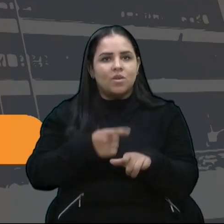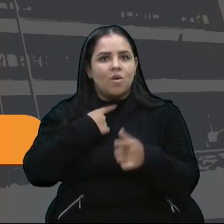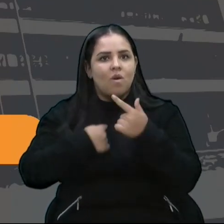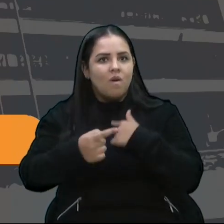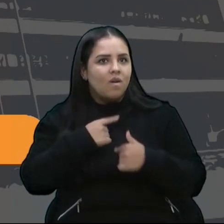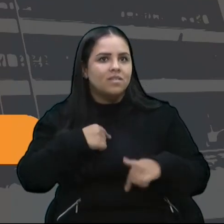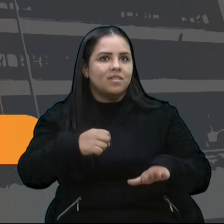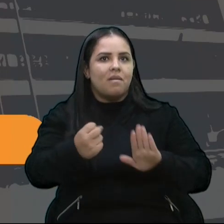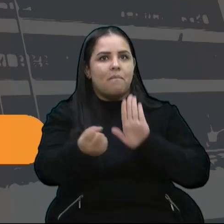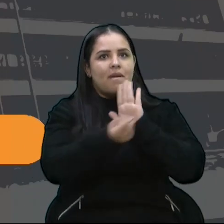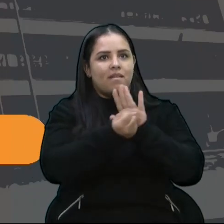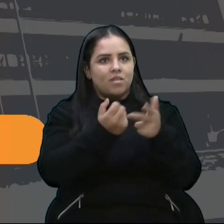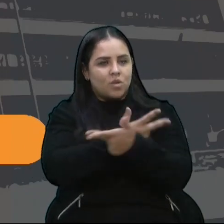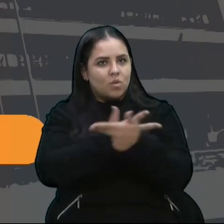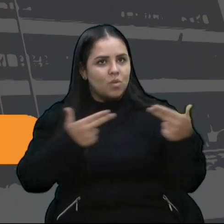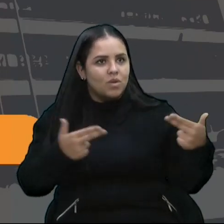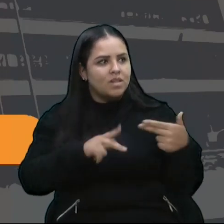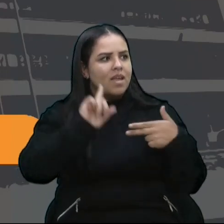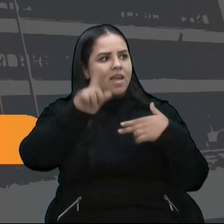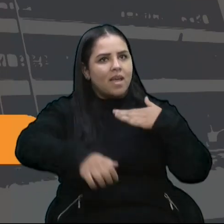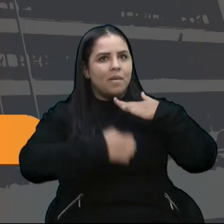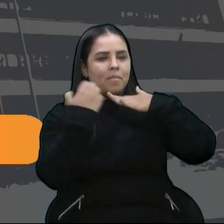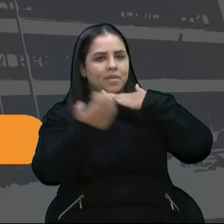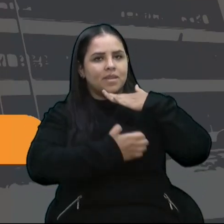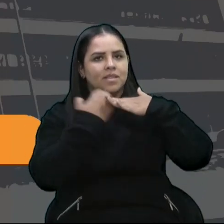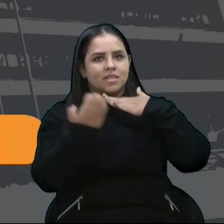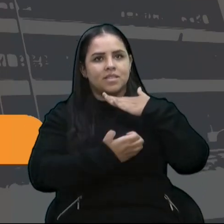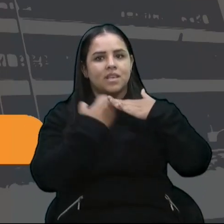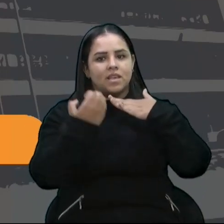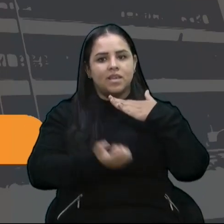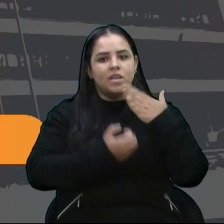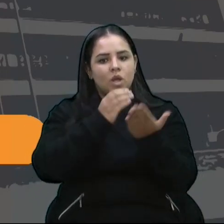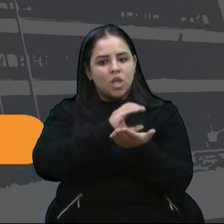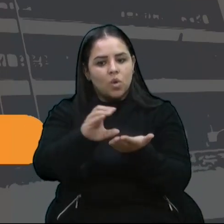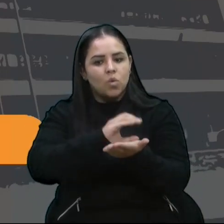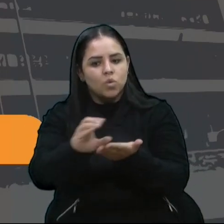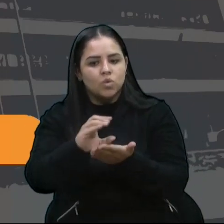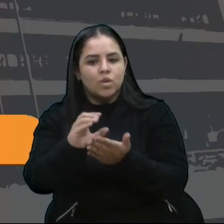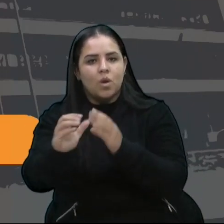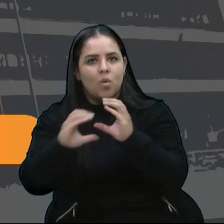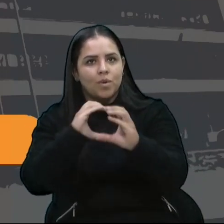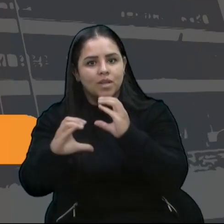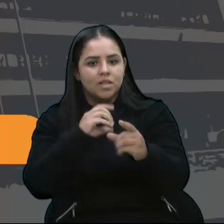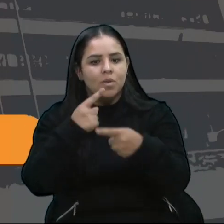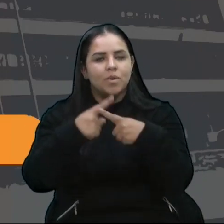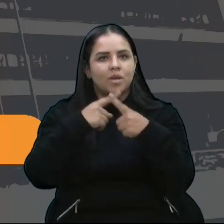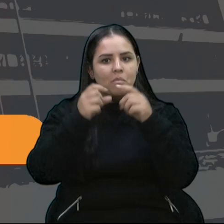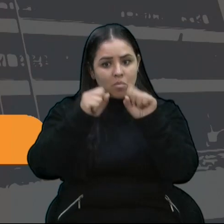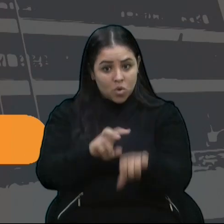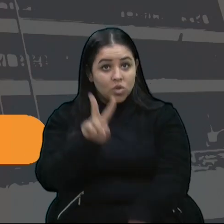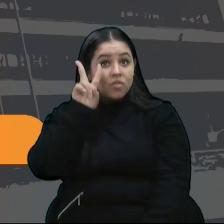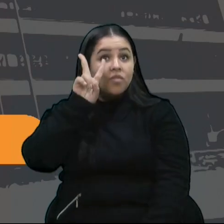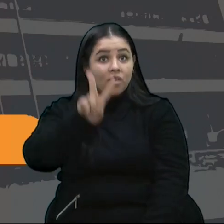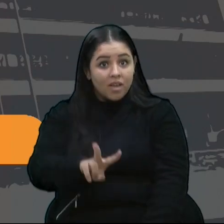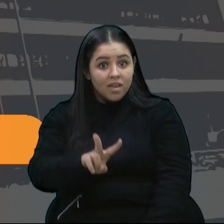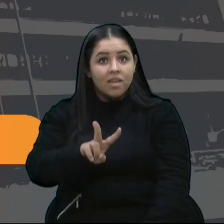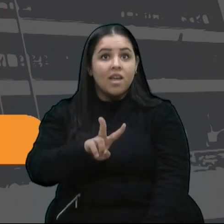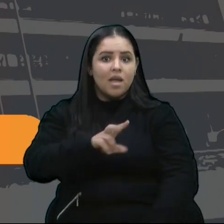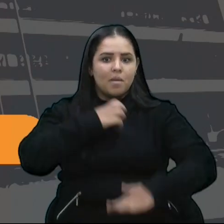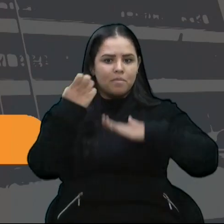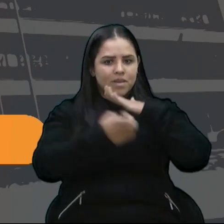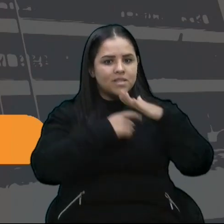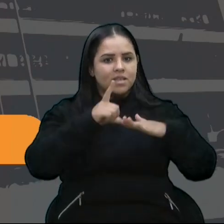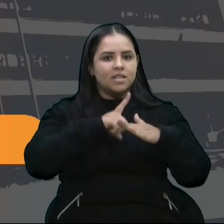sua marca, são aquelas empresas que investem em comunicação. Podem ver, os maiores cases são de empresas que têm